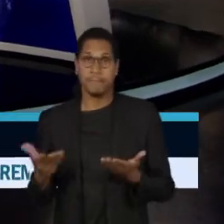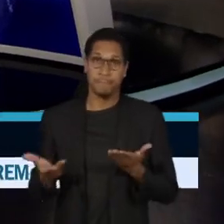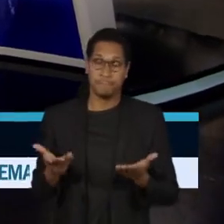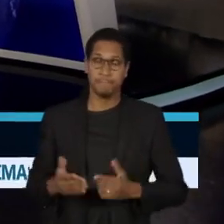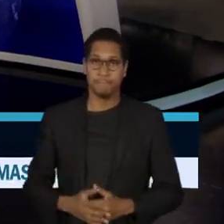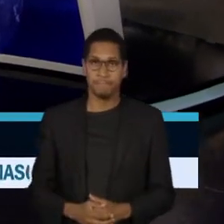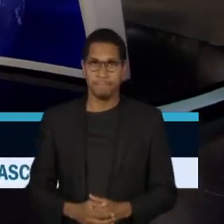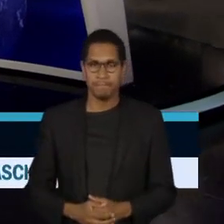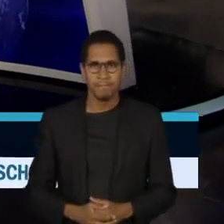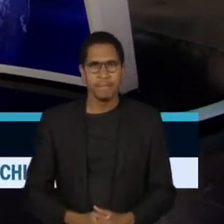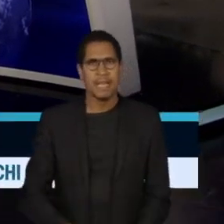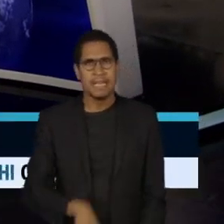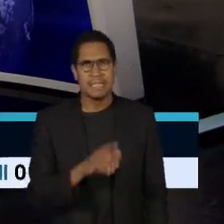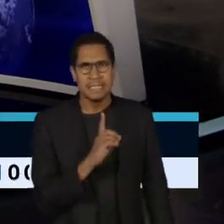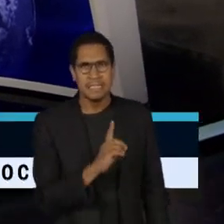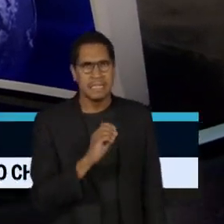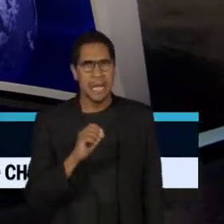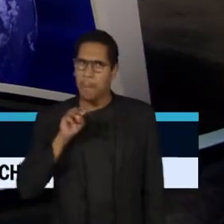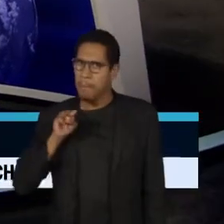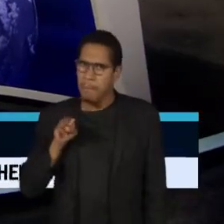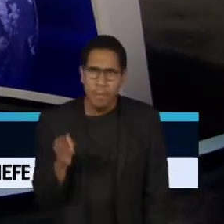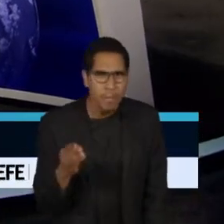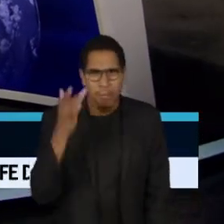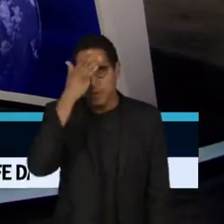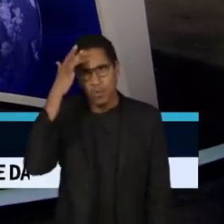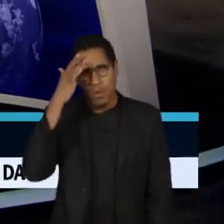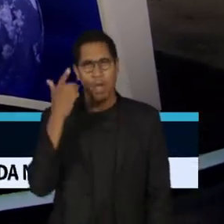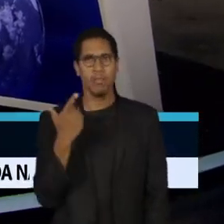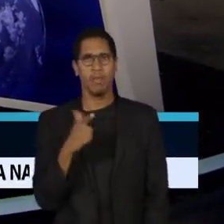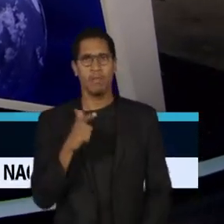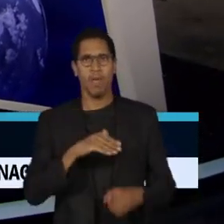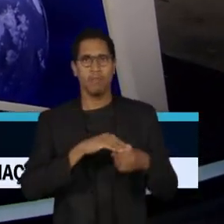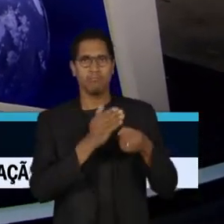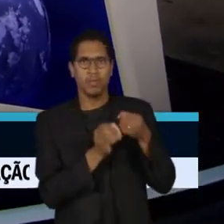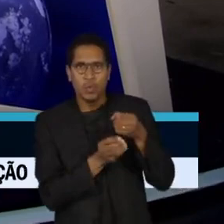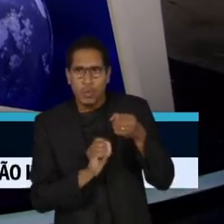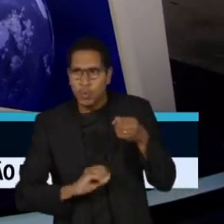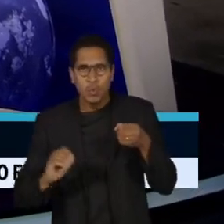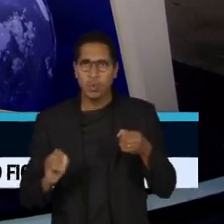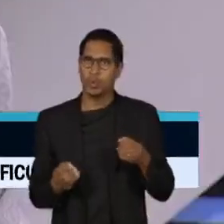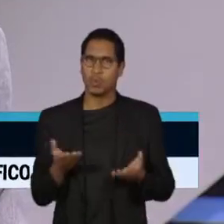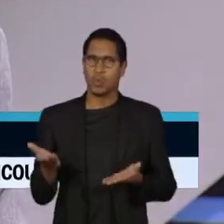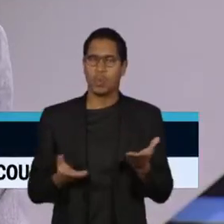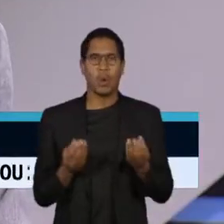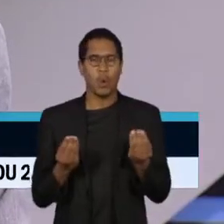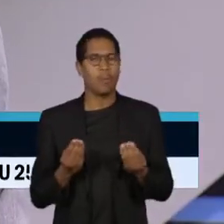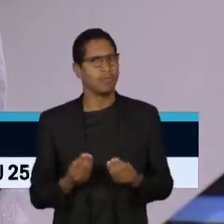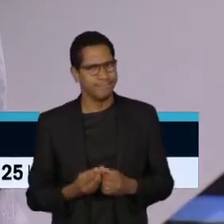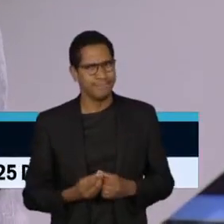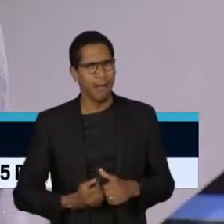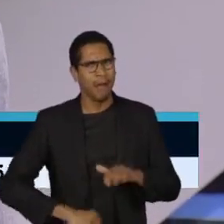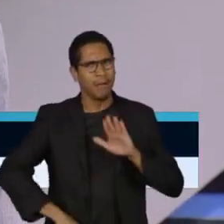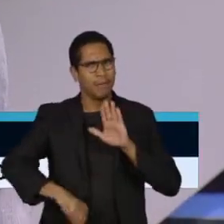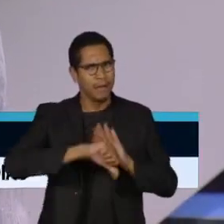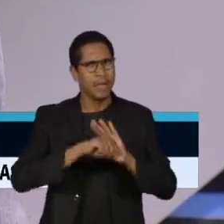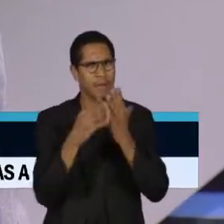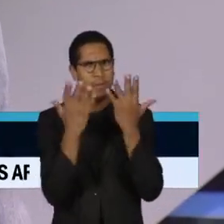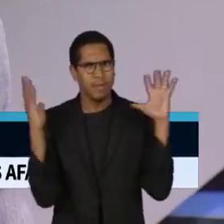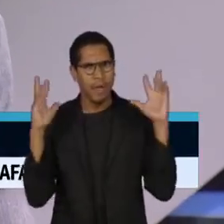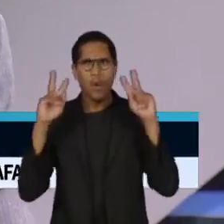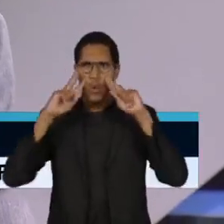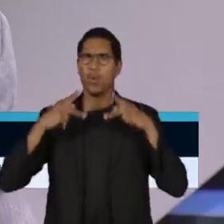Gessner, 100 milhões de pessoas sem acesso a tratamento de esgoto, eu me permito dizer que é praticamente um crime ambiental e